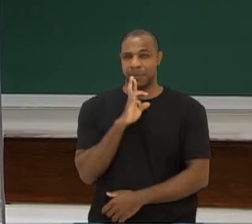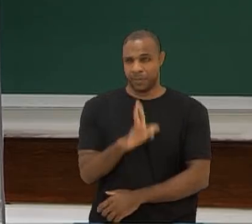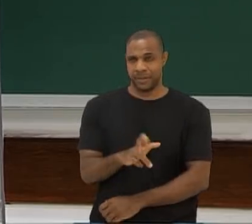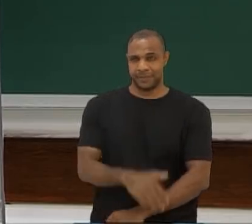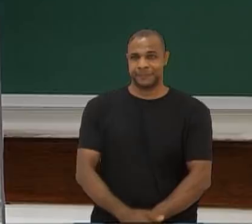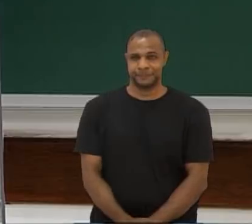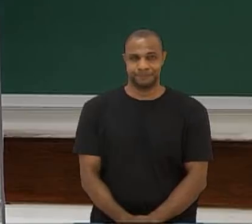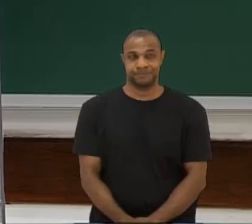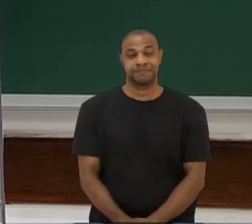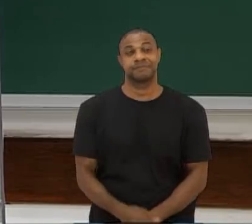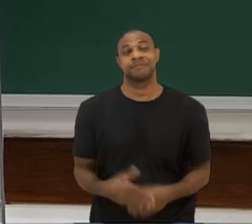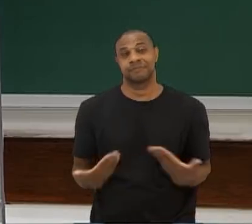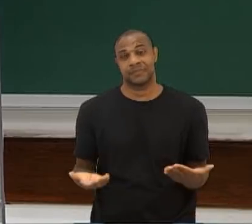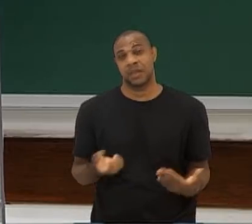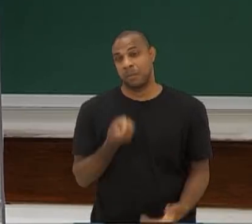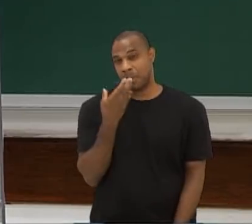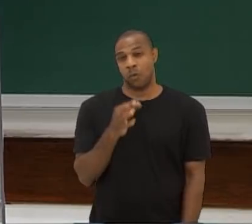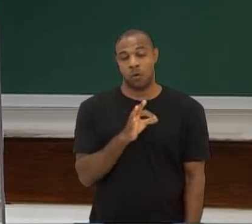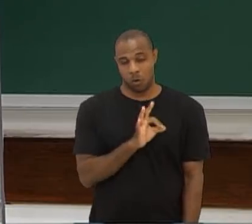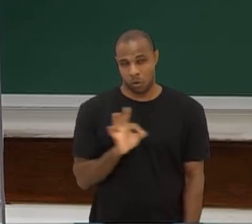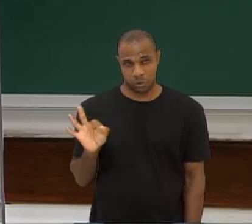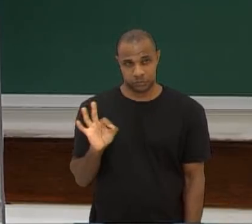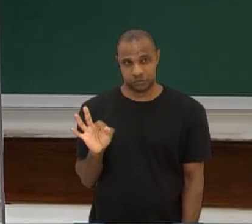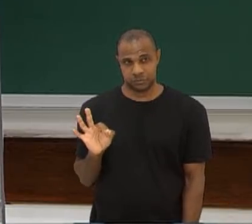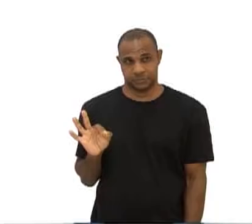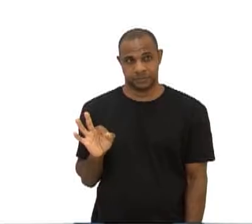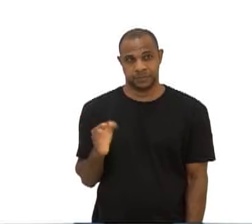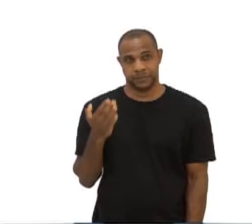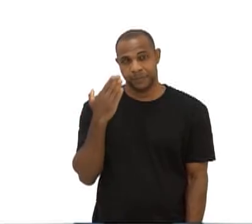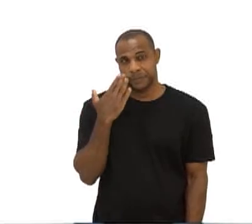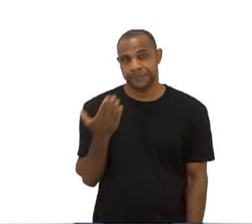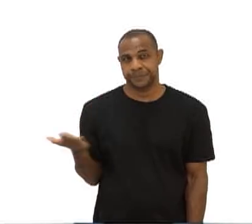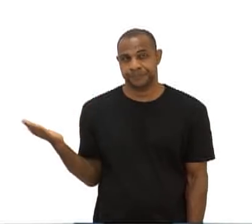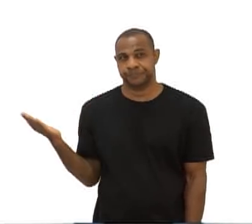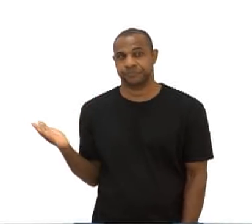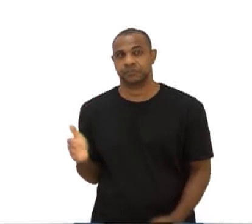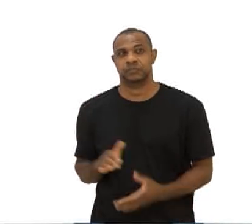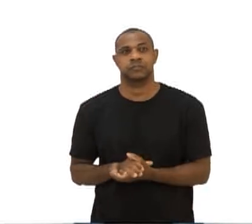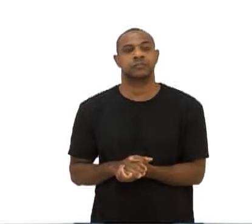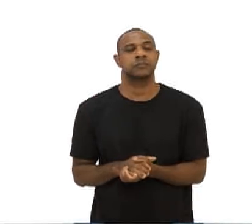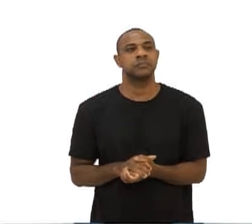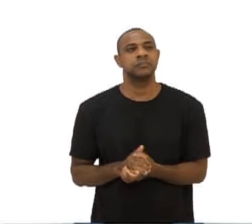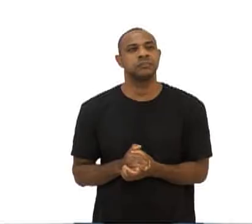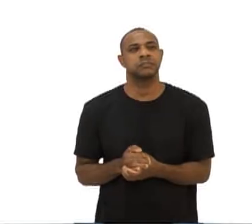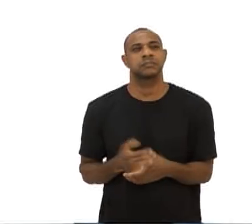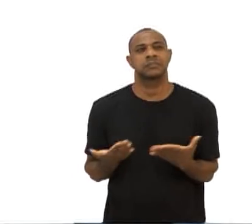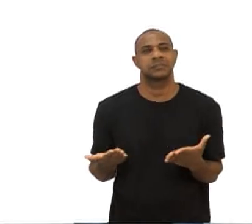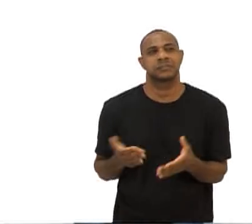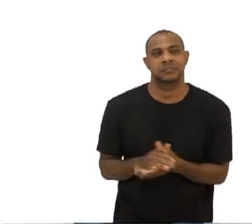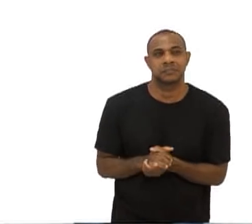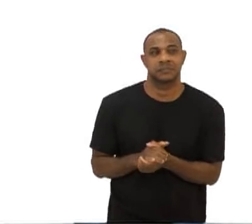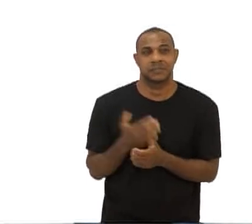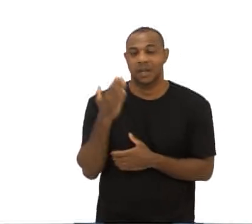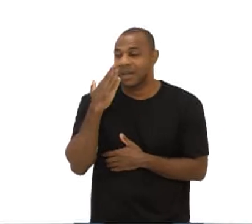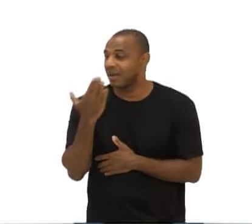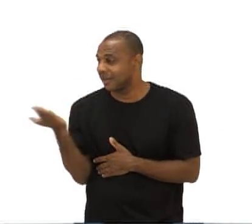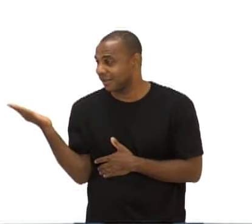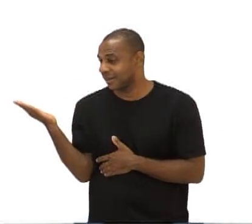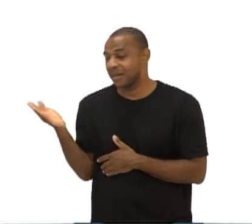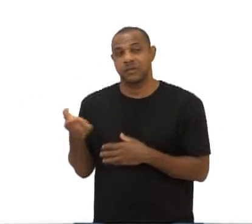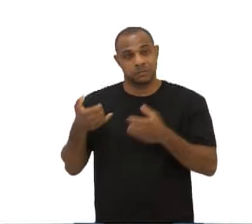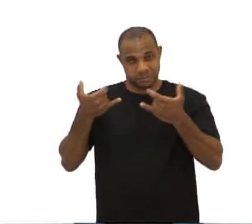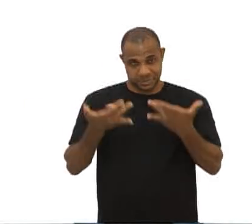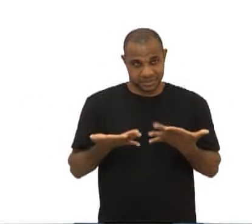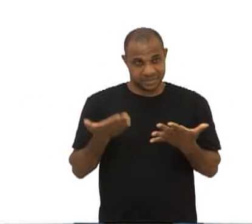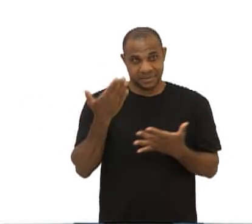Respondeu? Ótimo! Vamos lá então, ó, correção. Nos versos destacados, a ironia e sarcasmo, explique o